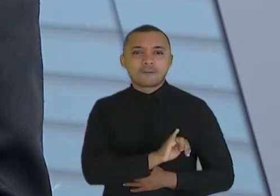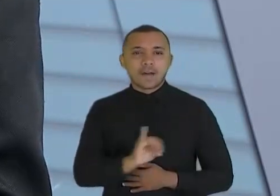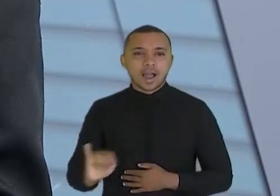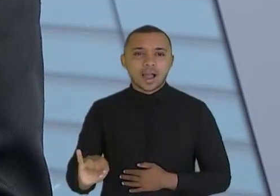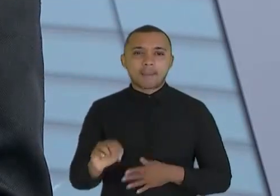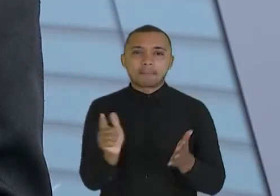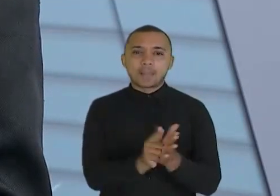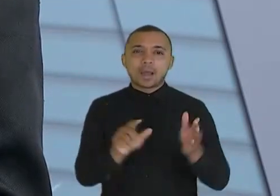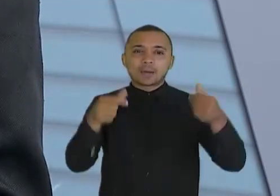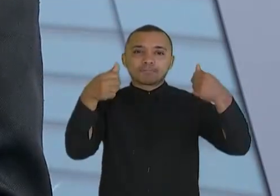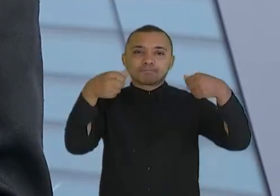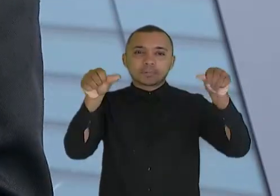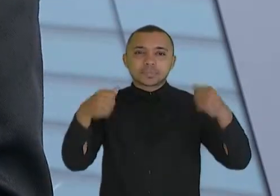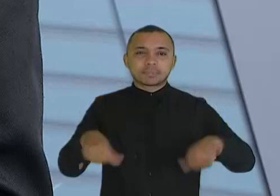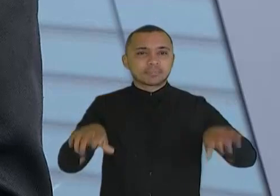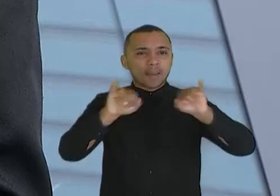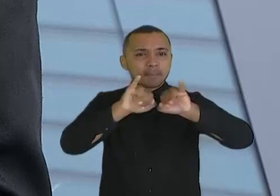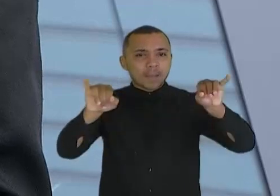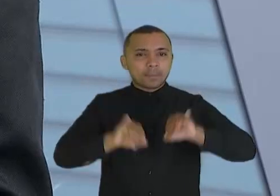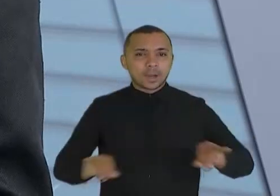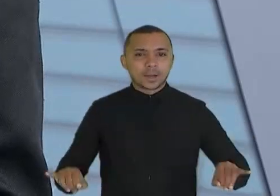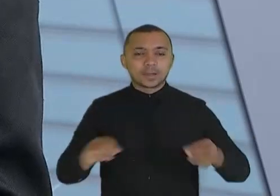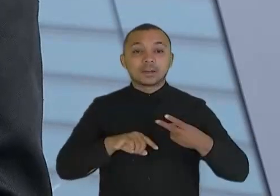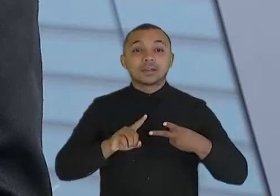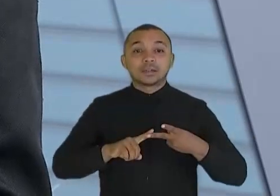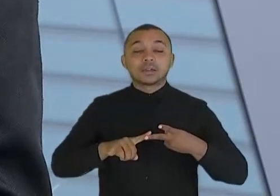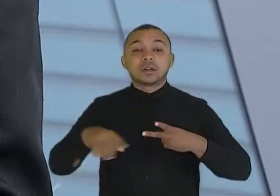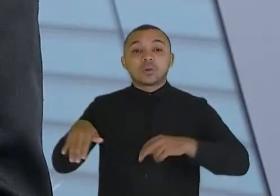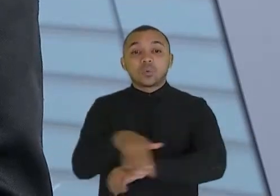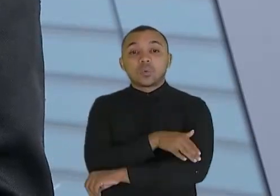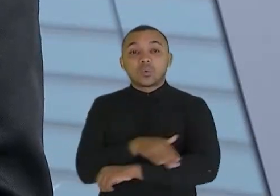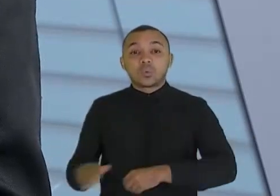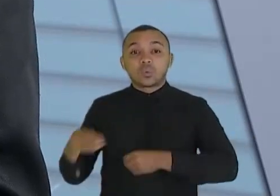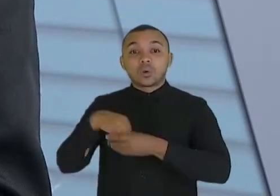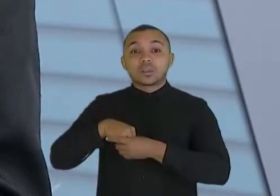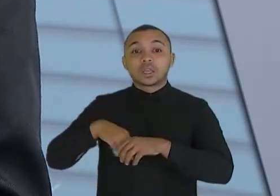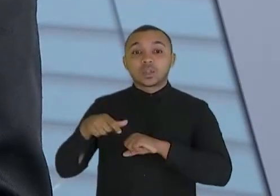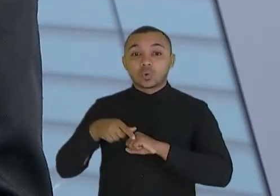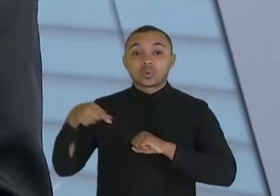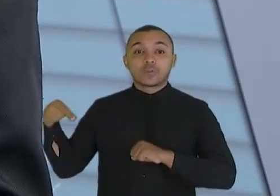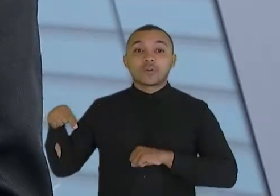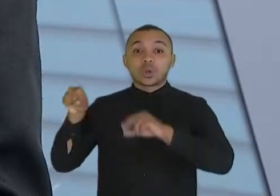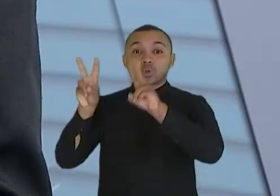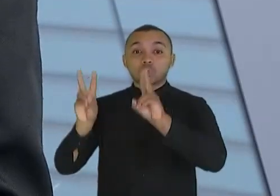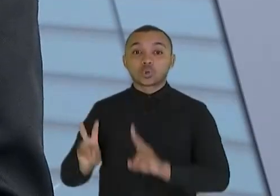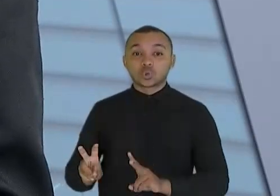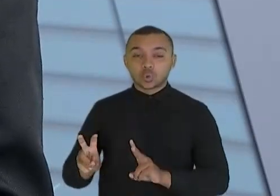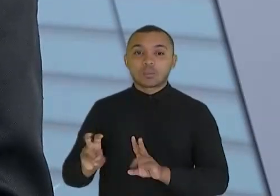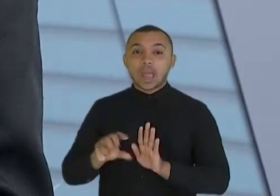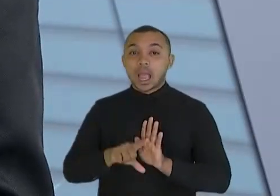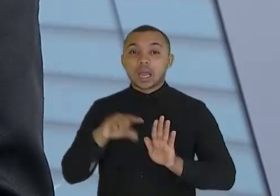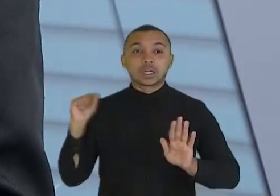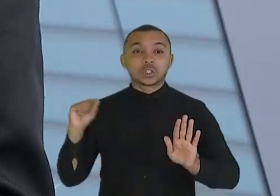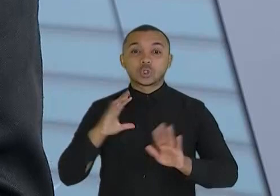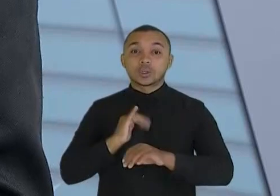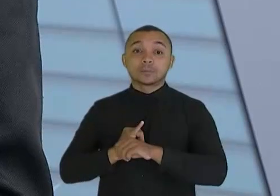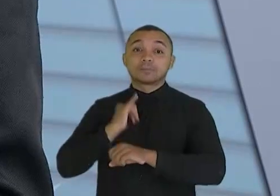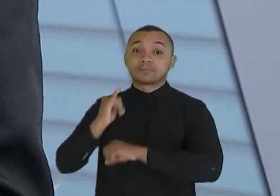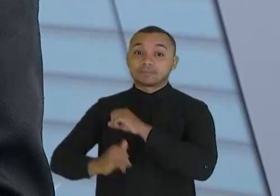etc. Tem eventos no Espaço Central da Unifor, que é exatamente a questão dos artigos internacionais.